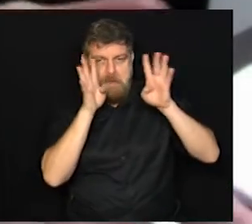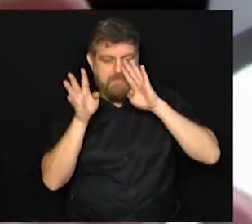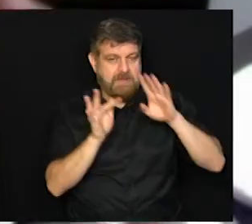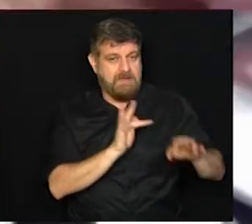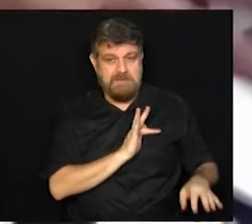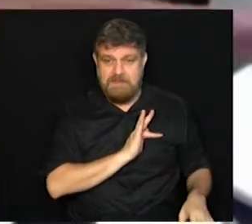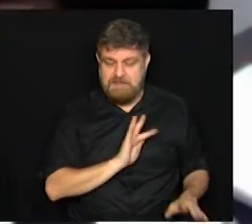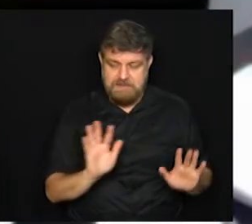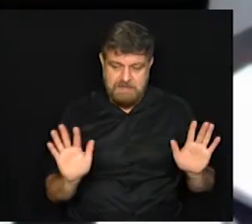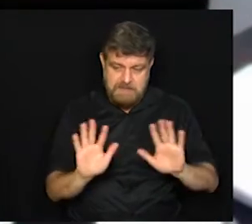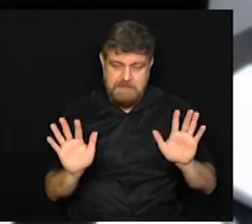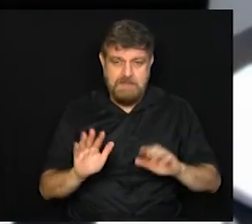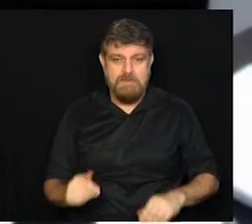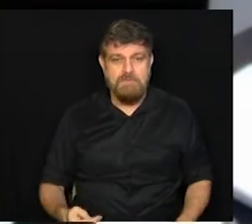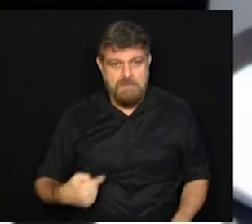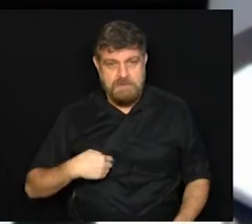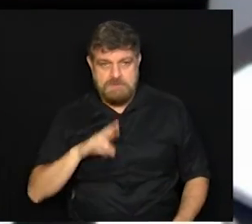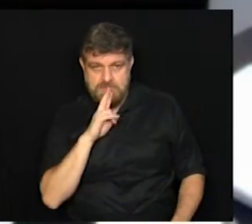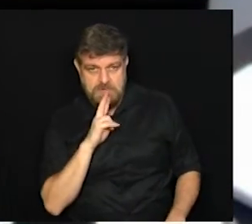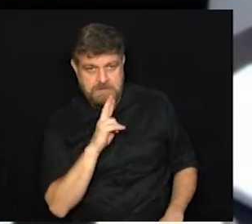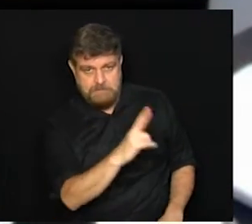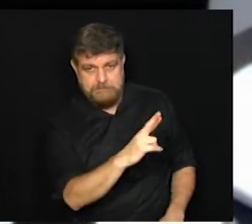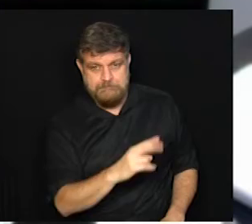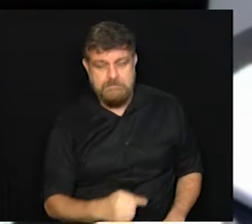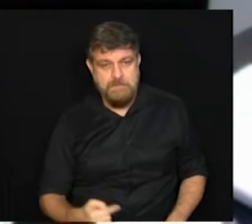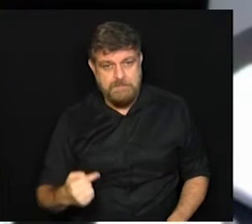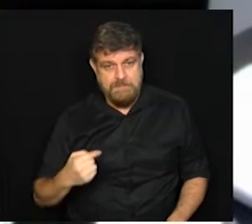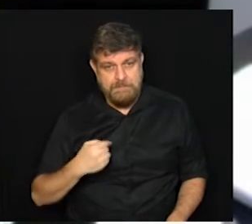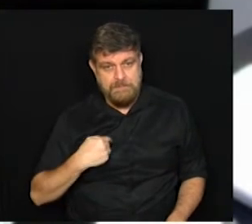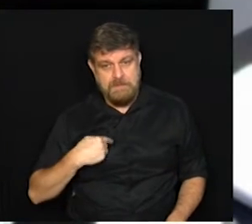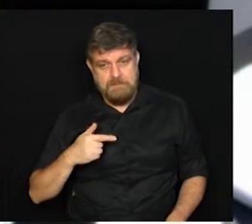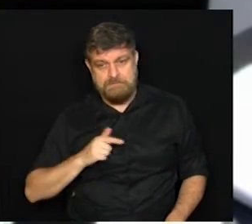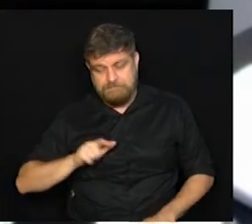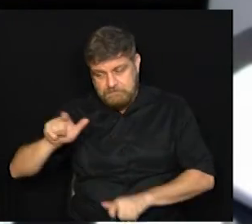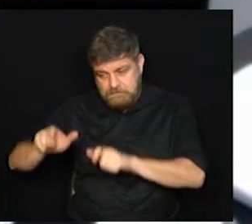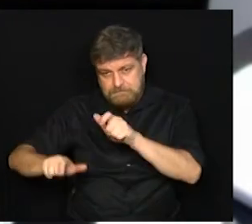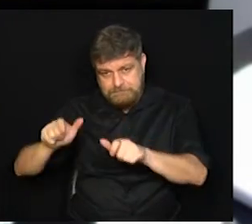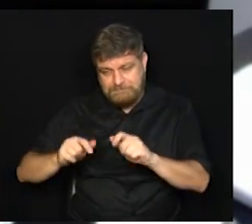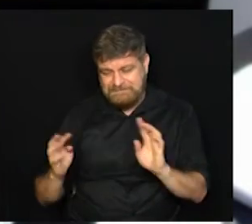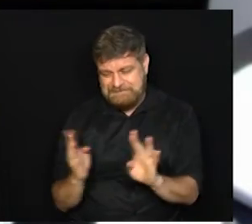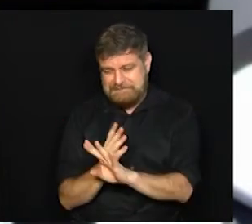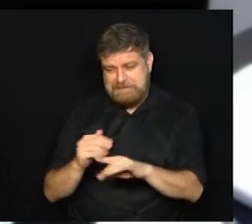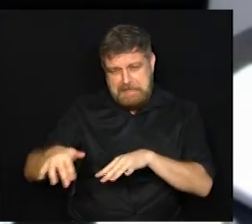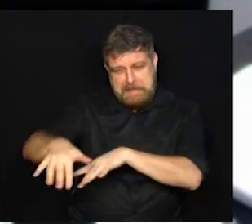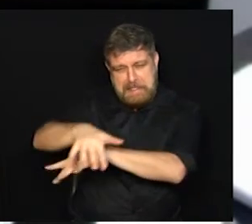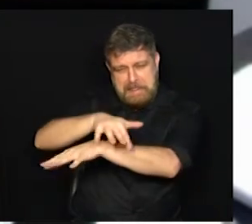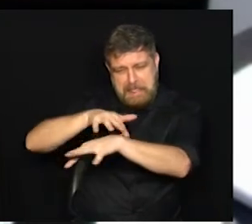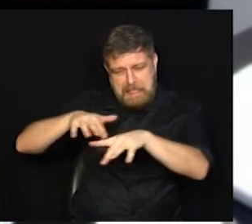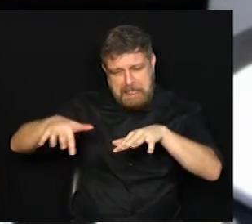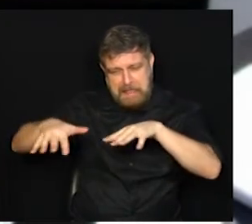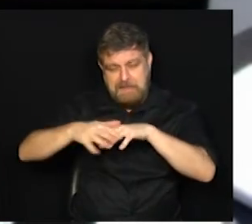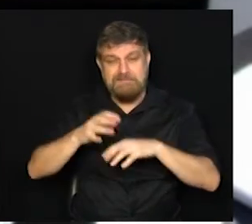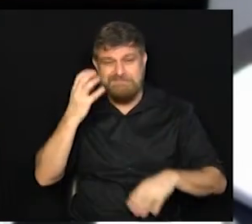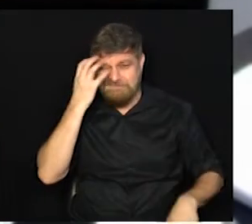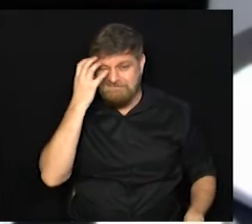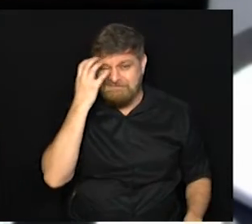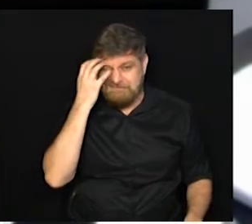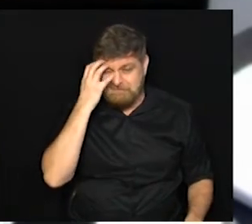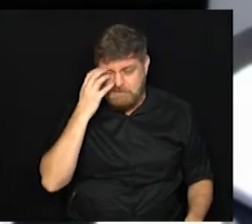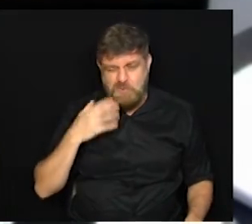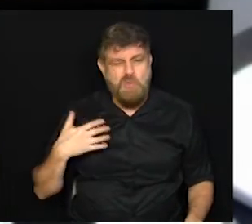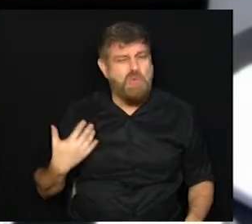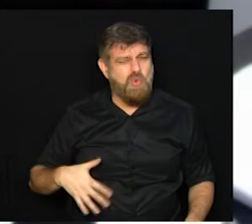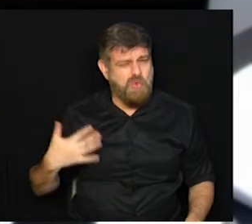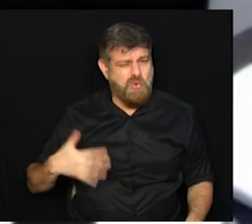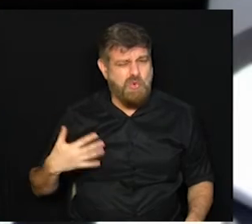do mesmo jeito, eu já falei isso para o senhor, do mesmo jeito que a gente tem gente hoje ali aglomerando, muitas pessoas, inclusive,